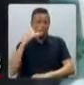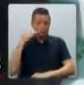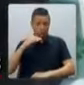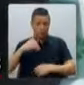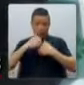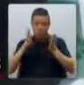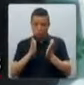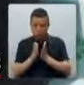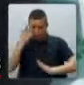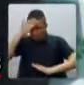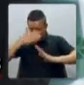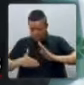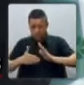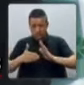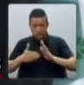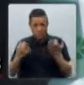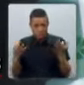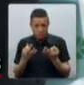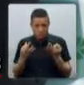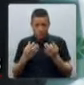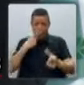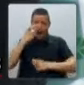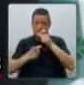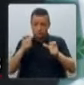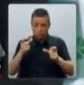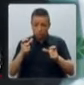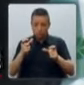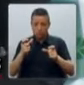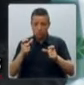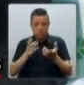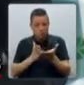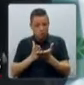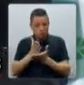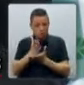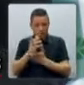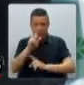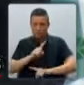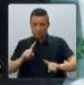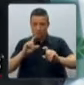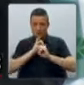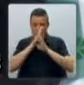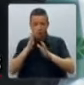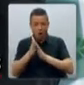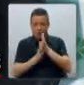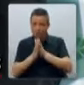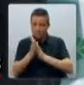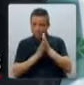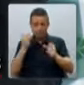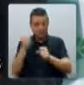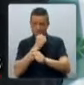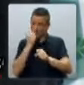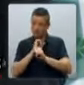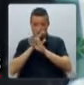isto aconteça, há pessoas que continuarão a não ter oportunidades de emprego.